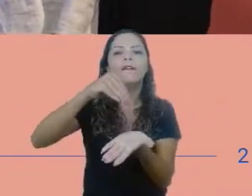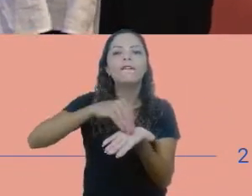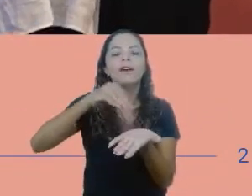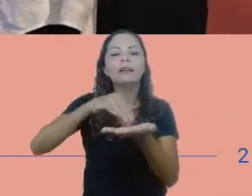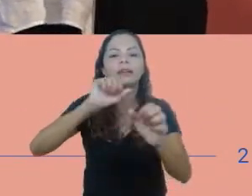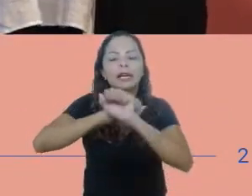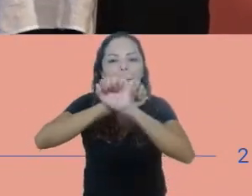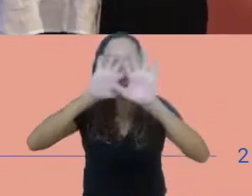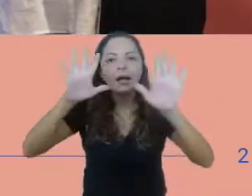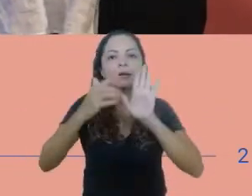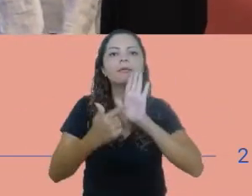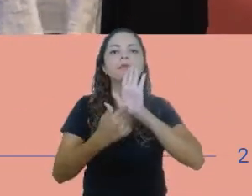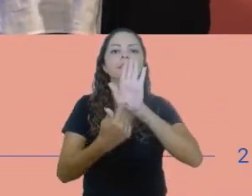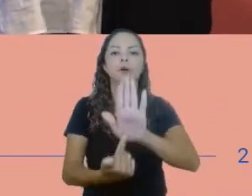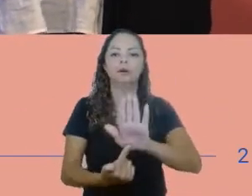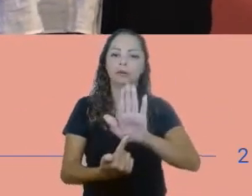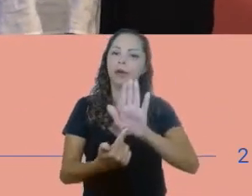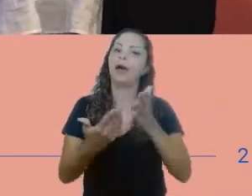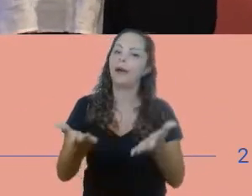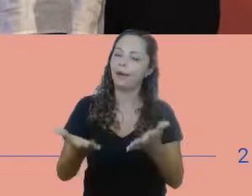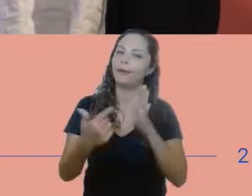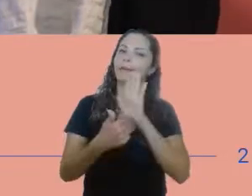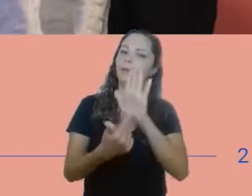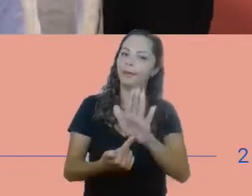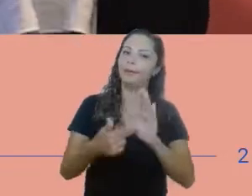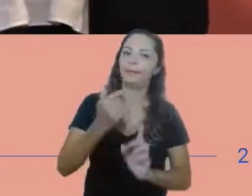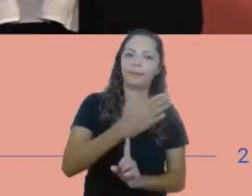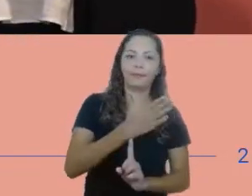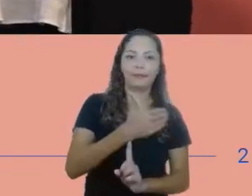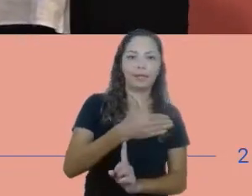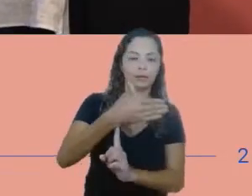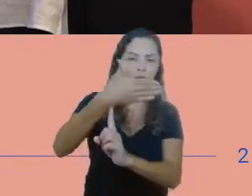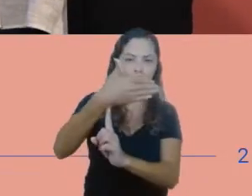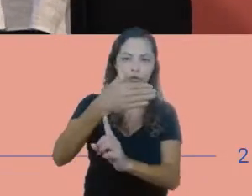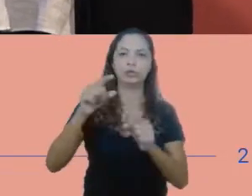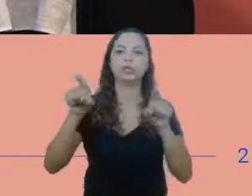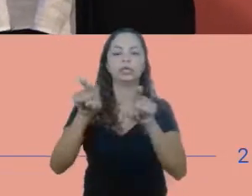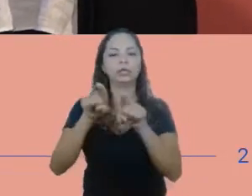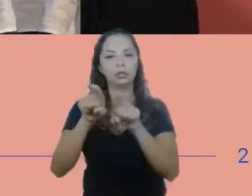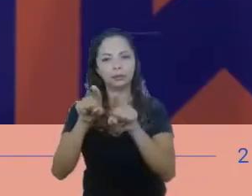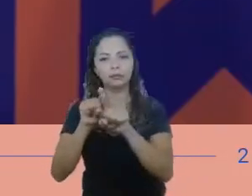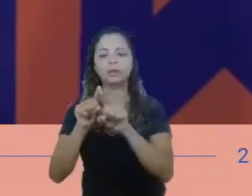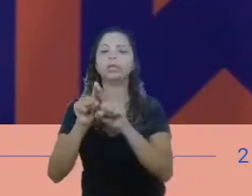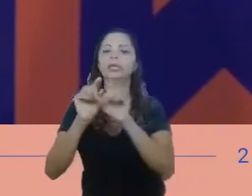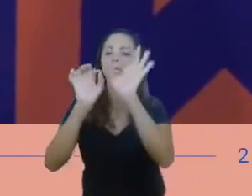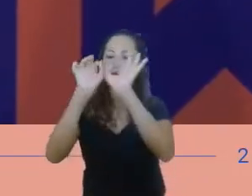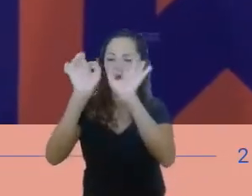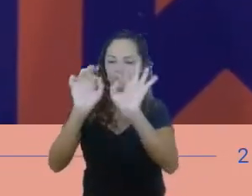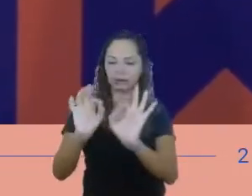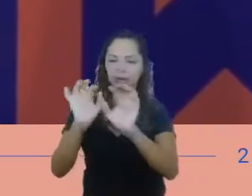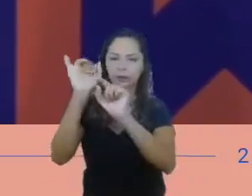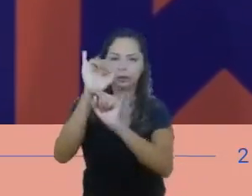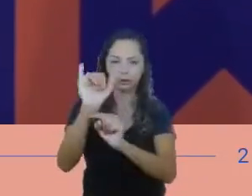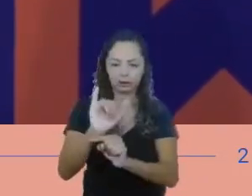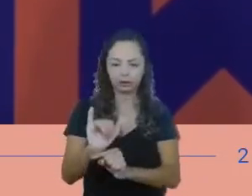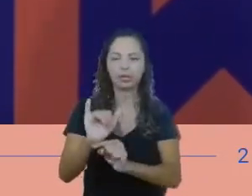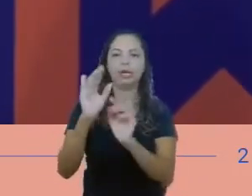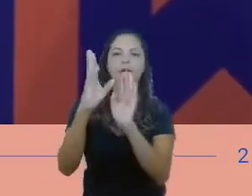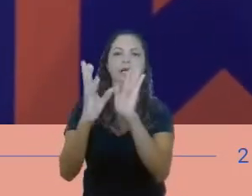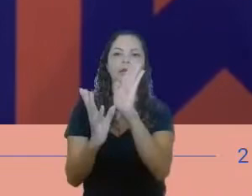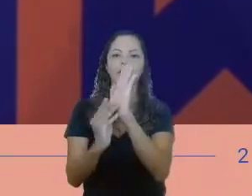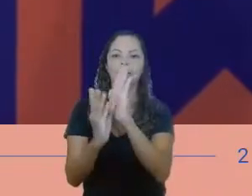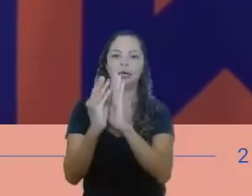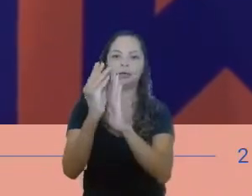tecnologia EA gestão de dados pode ajudar muito no conhecimento dessa cadeia para que a gente possa ter um